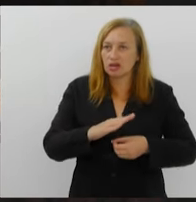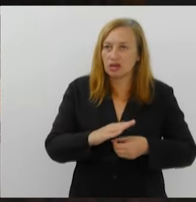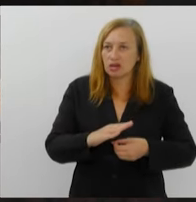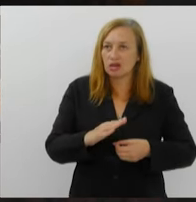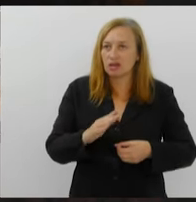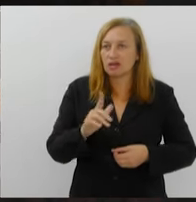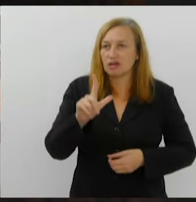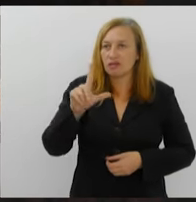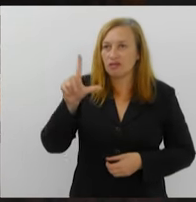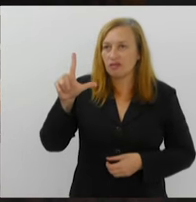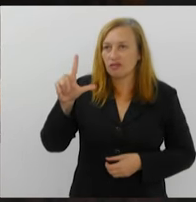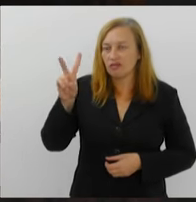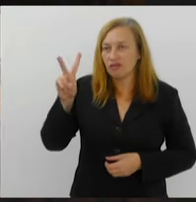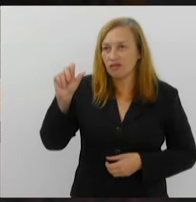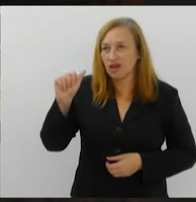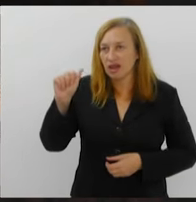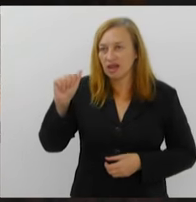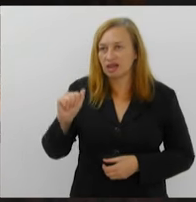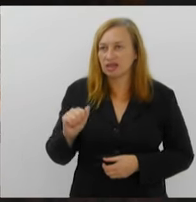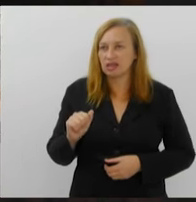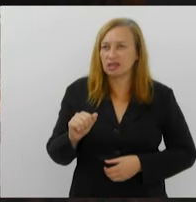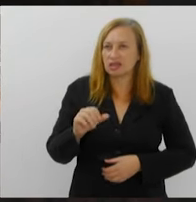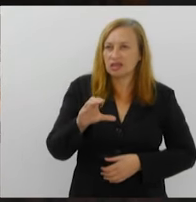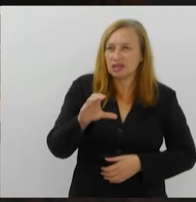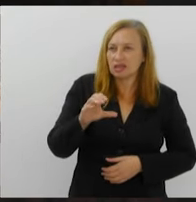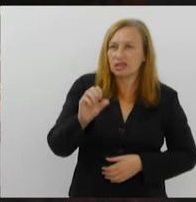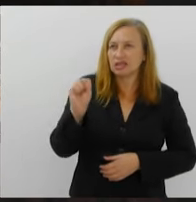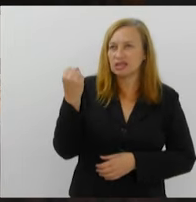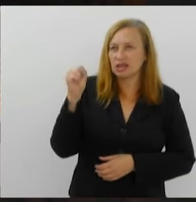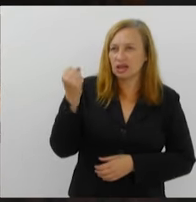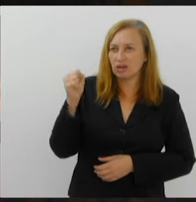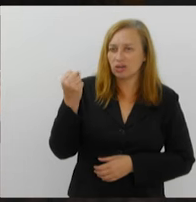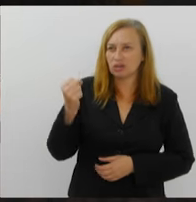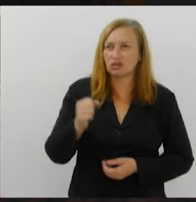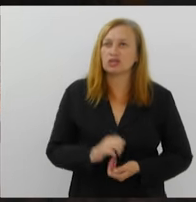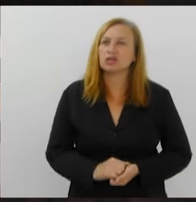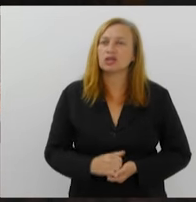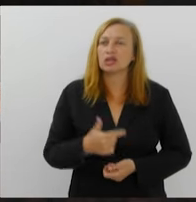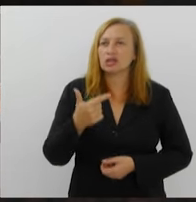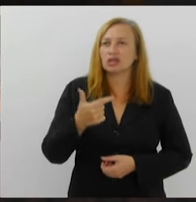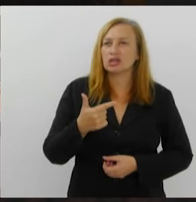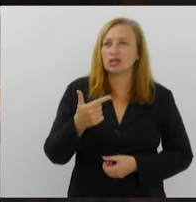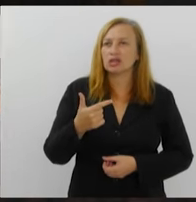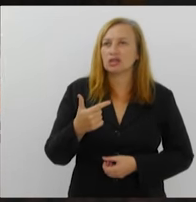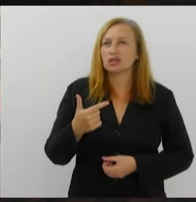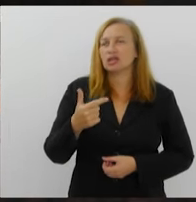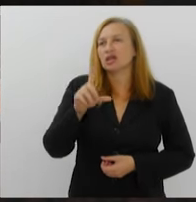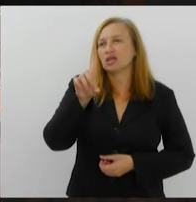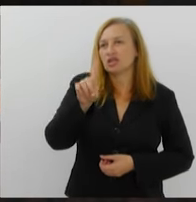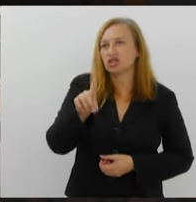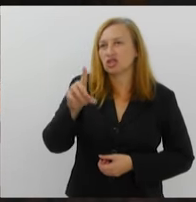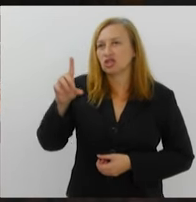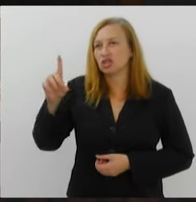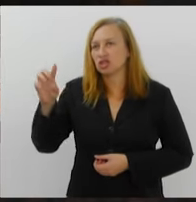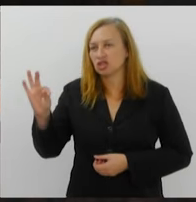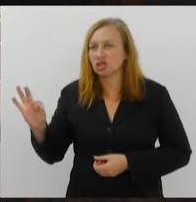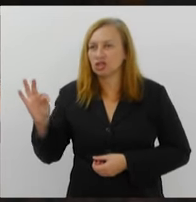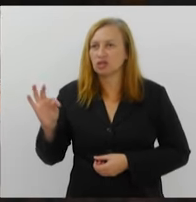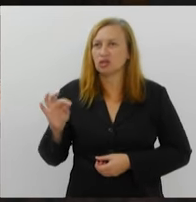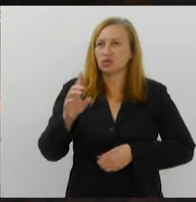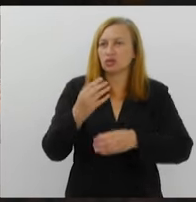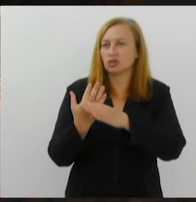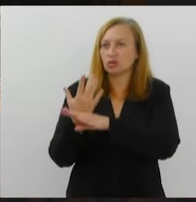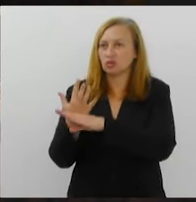na abrangência entre Campos Elísios e Saracuruna, segundo distrito do município de Duque de Caxias. Pareceres das comissões de